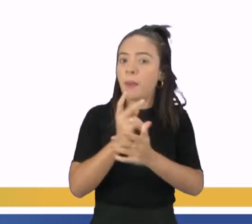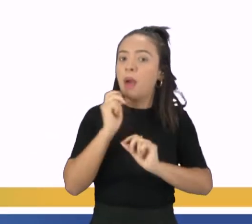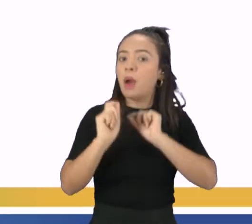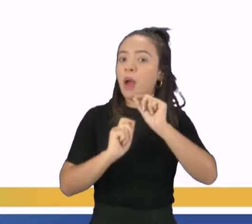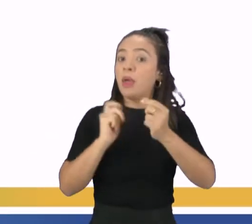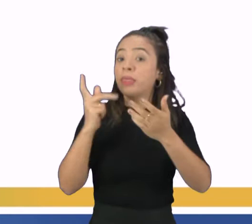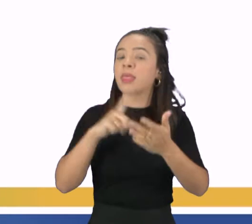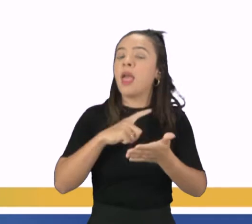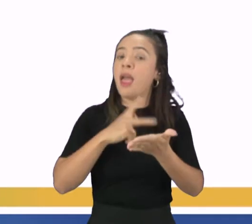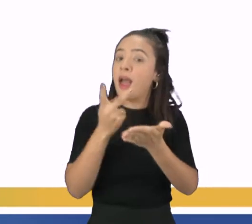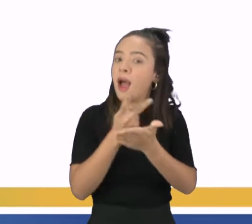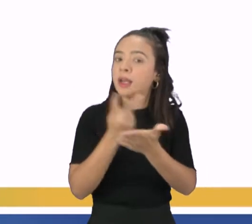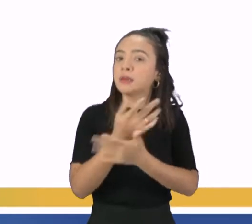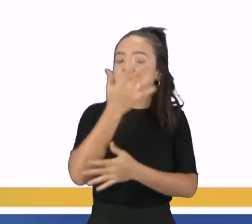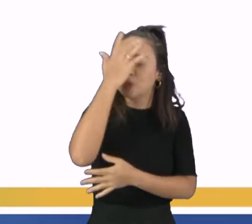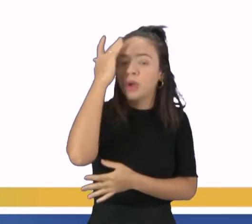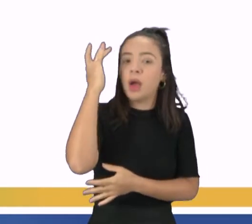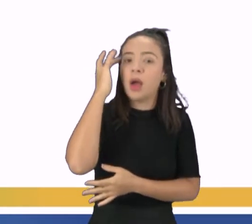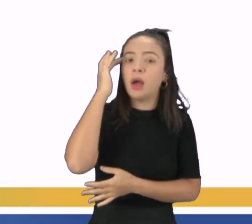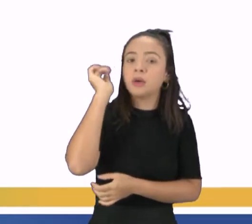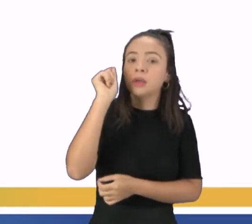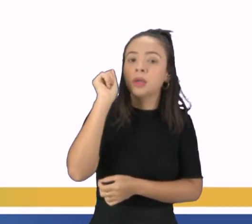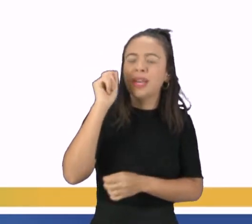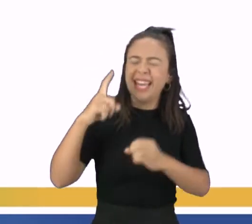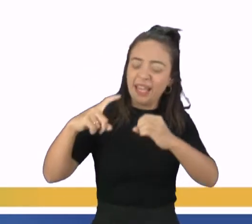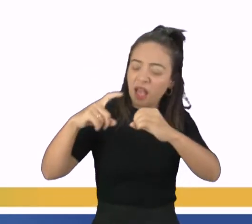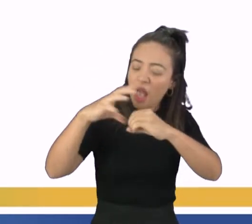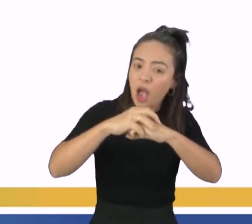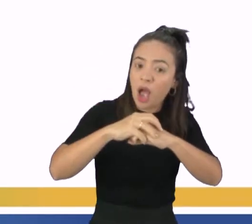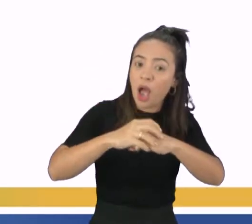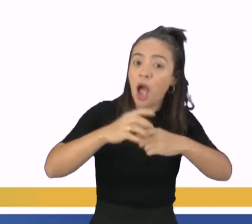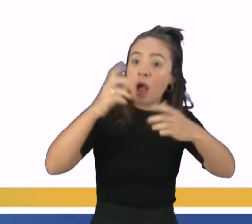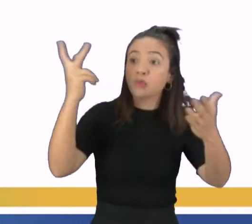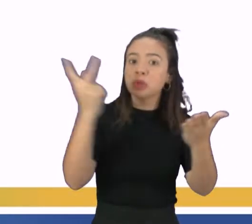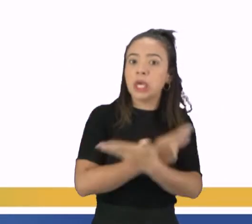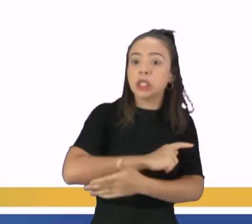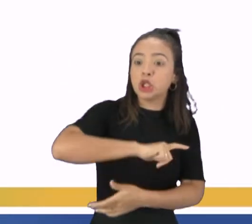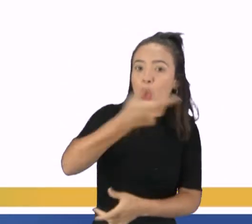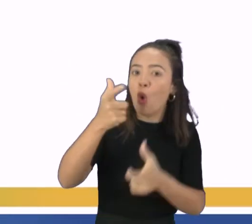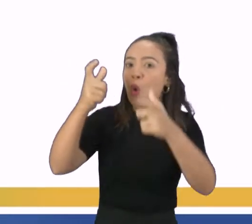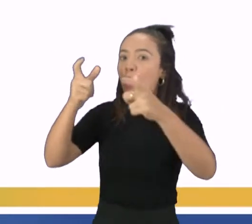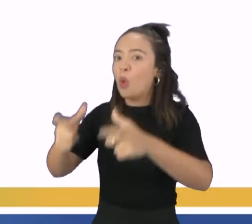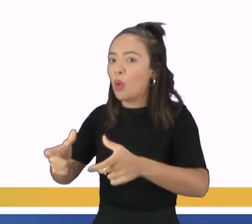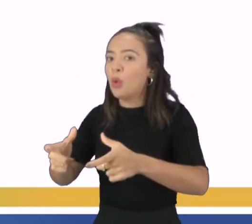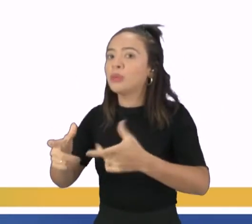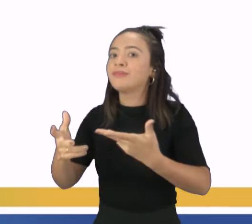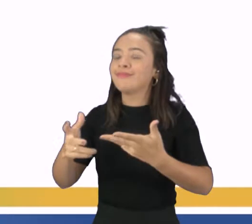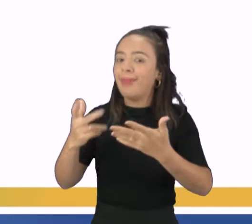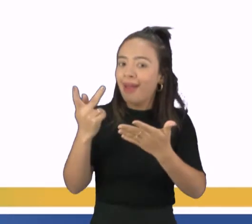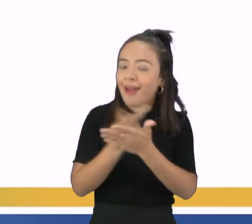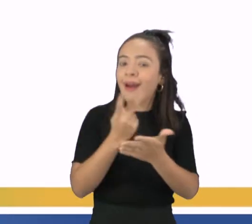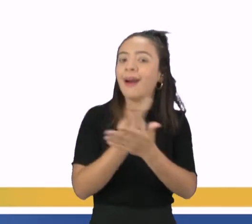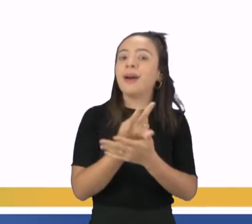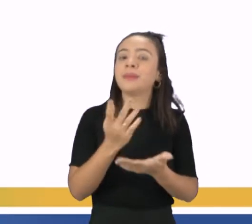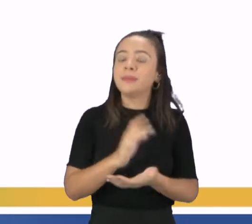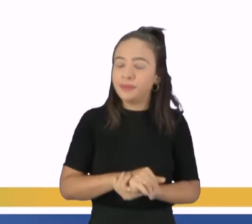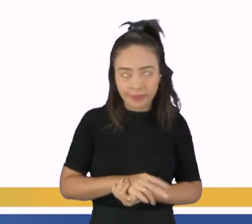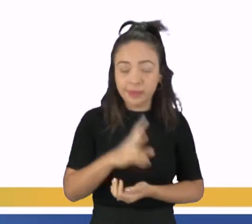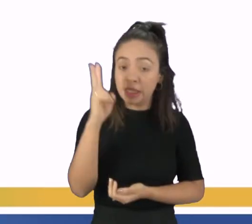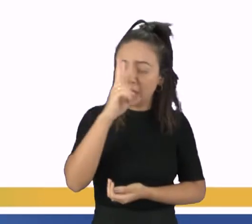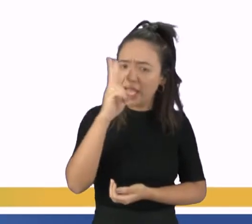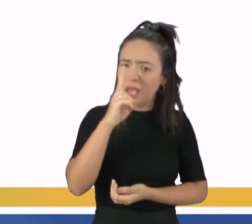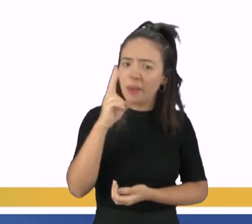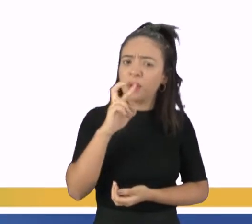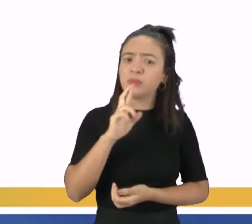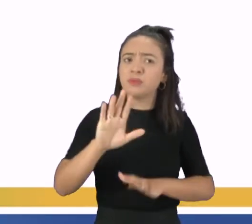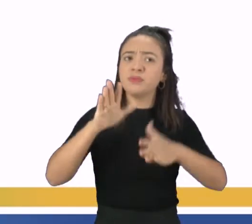entre as pessoas acharem, né, que a fecundação ocorre em outro local e não no local que vocês já vão saber. Lembra